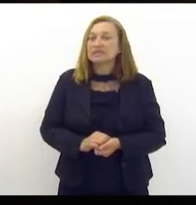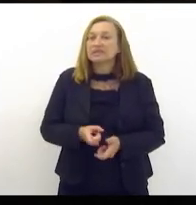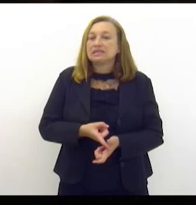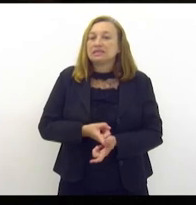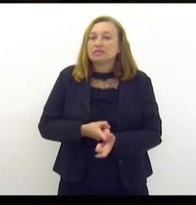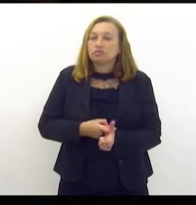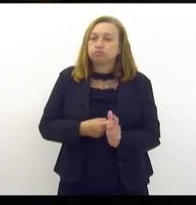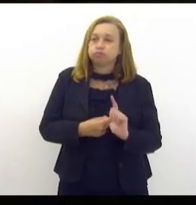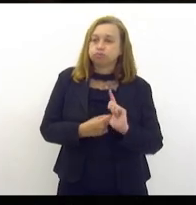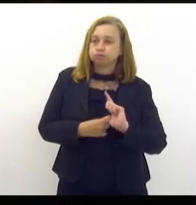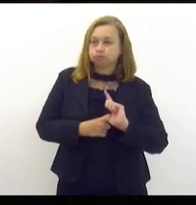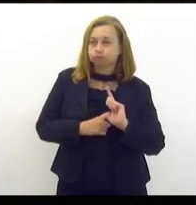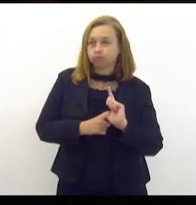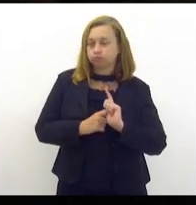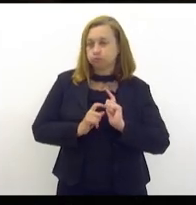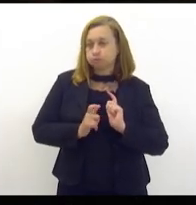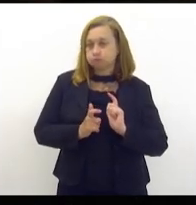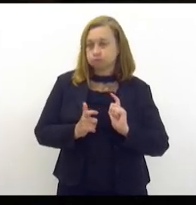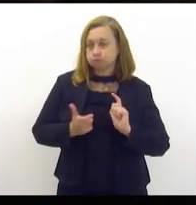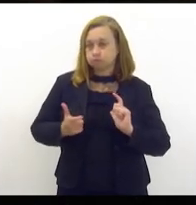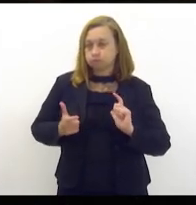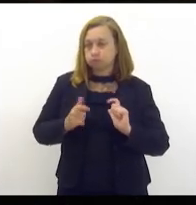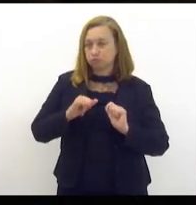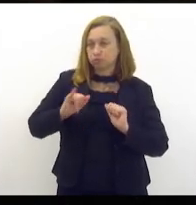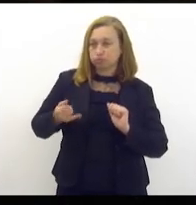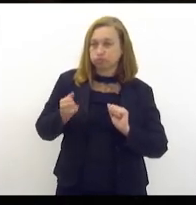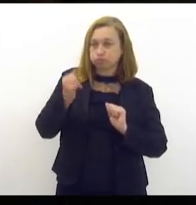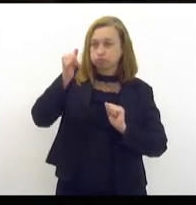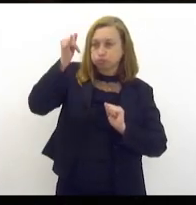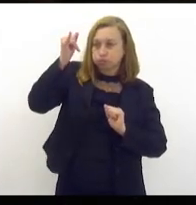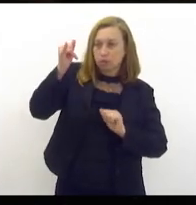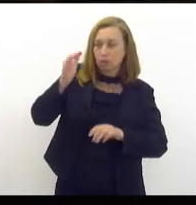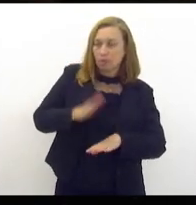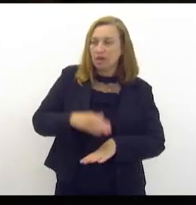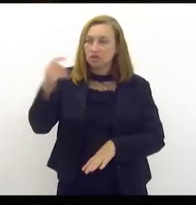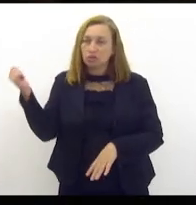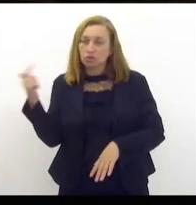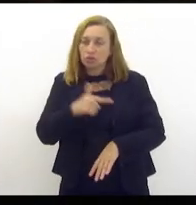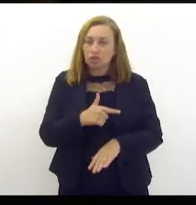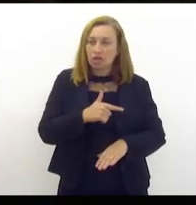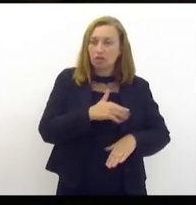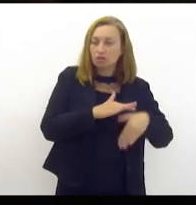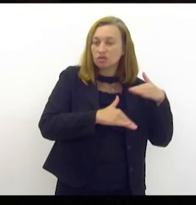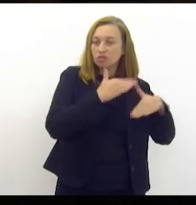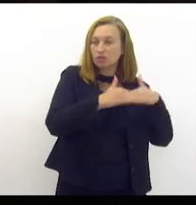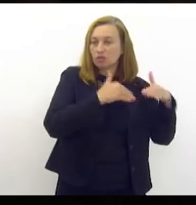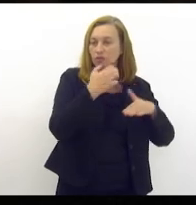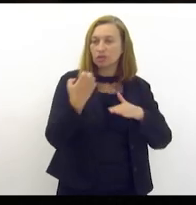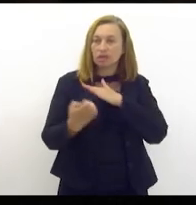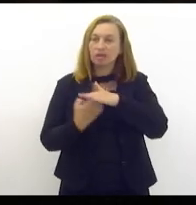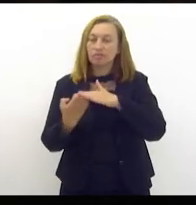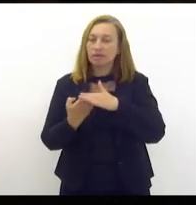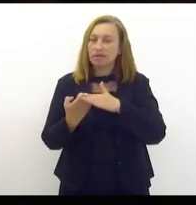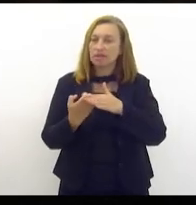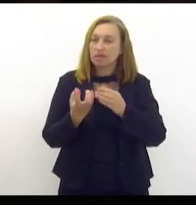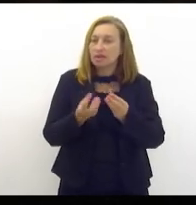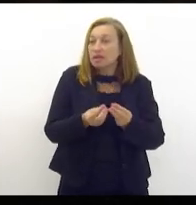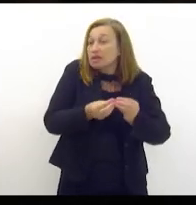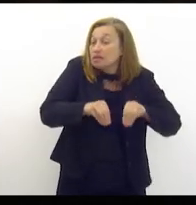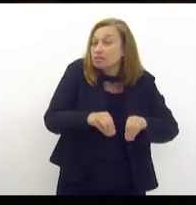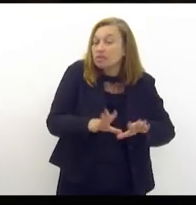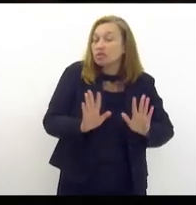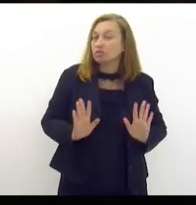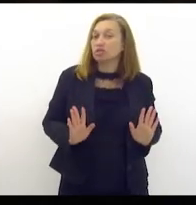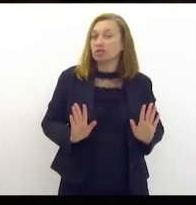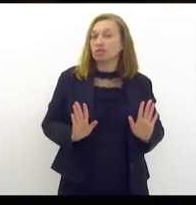dívida com juros maior que o crescimento da empresa, ele quebra.